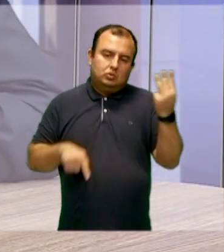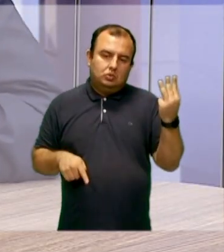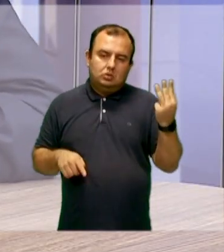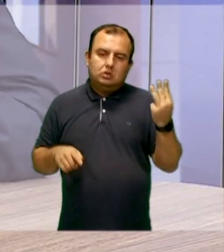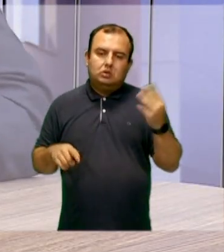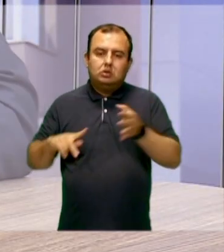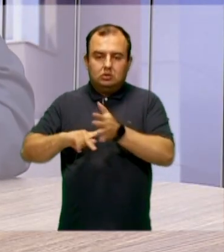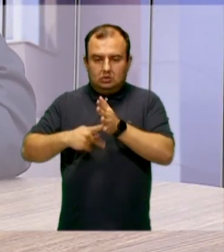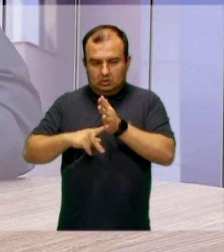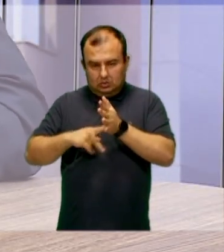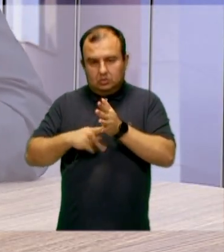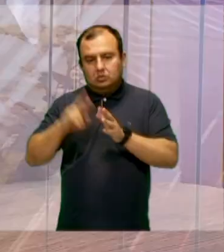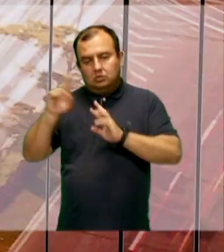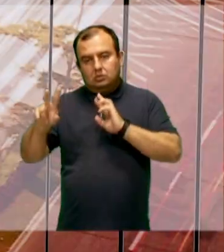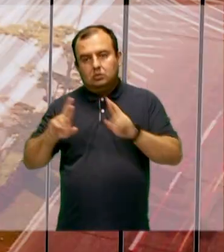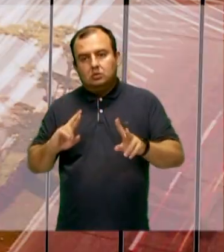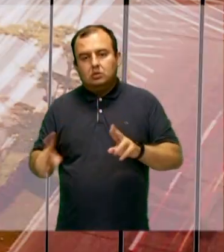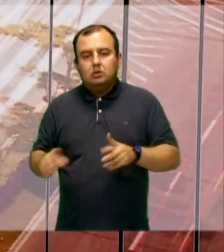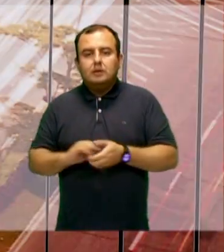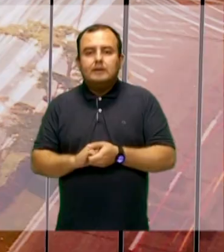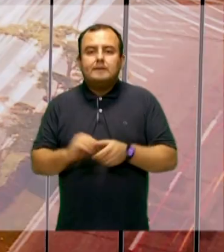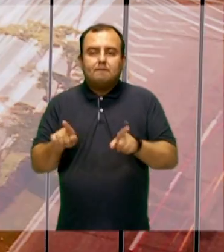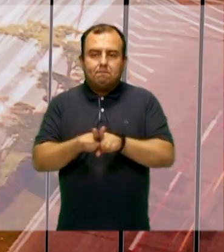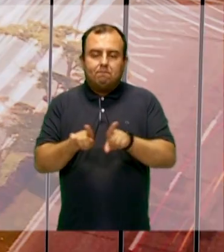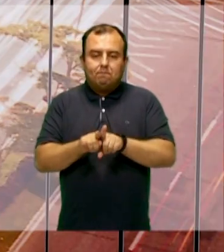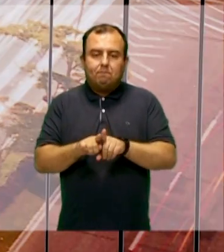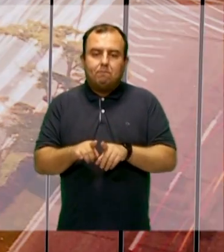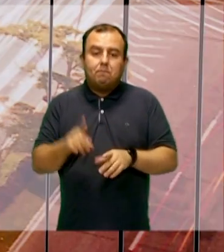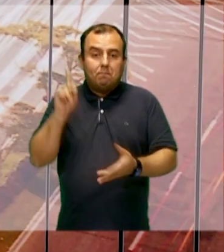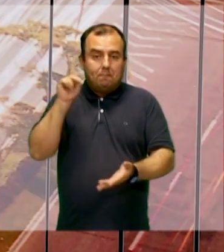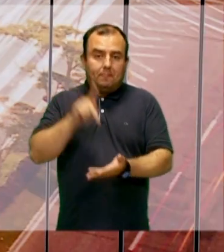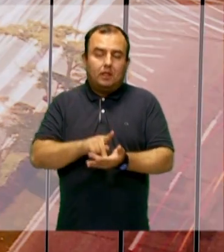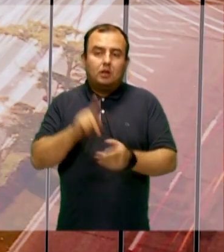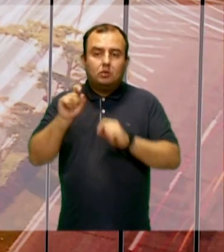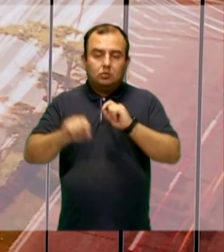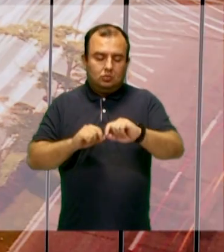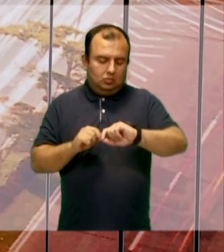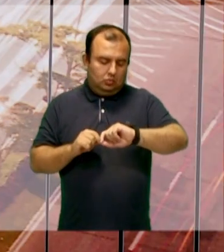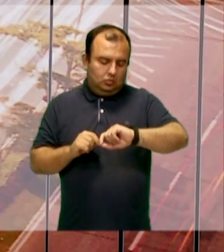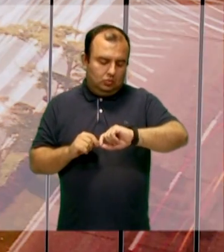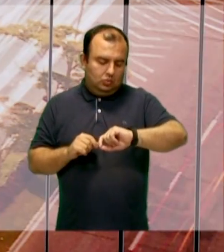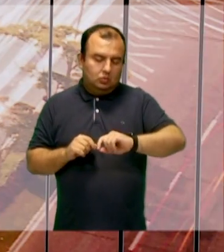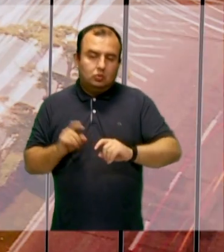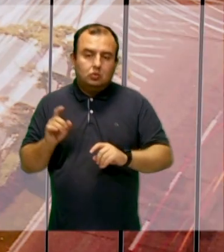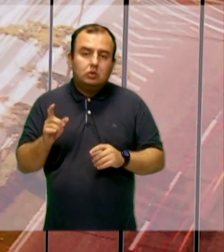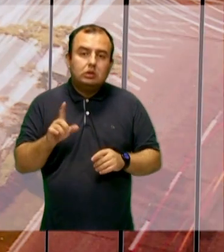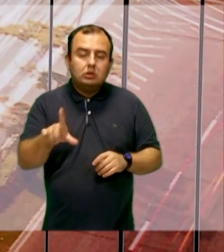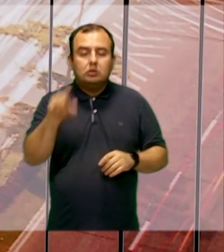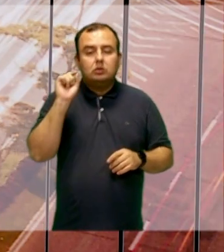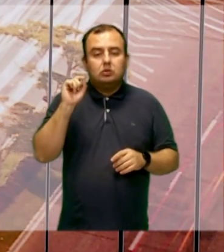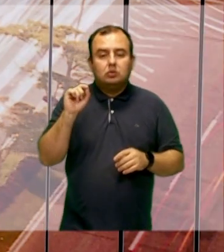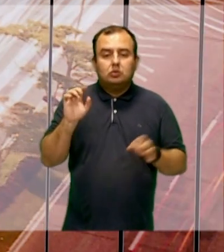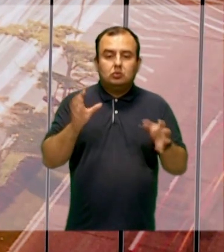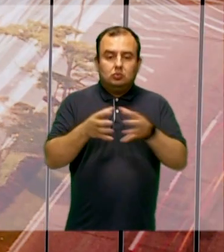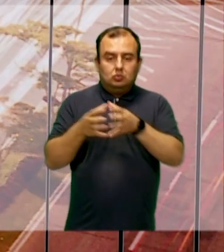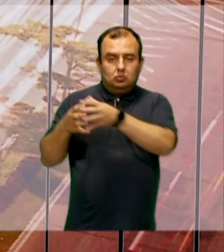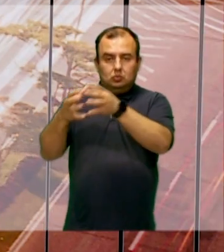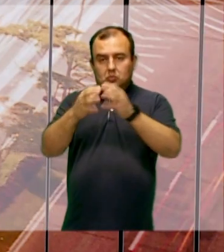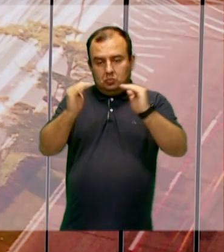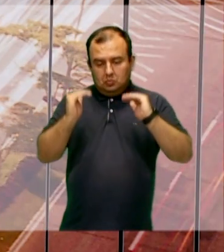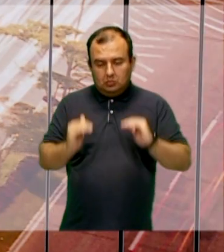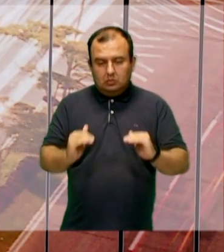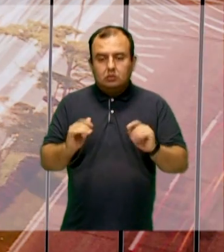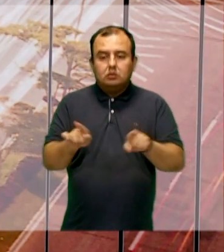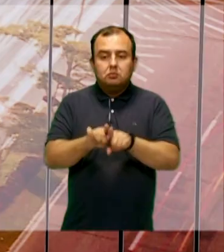Do sindicato já são pessoas diferentes. E assim, na verdade, até foi uma opção de fazer esses 3 subgrupos, por